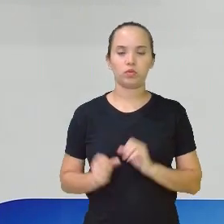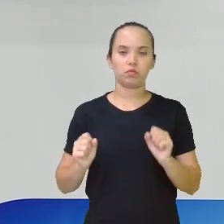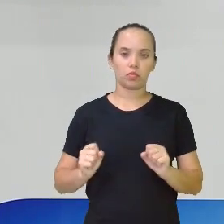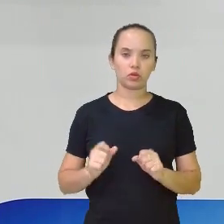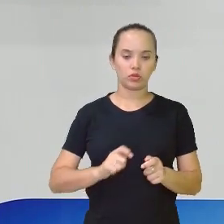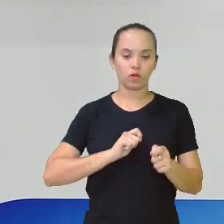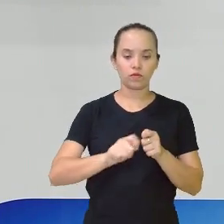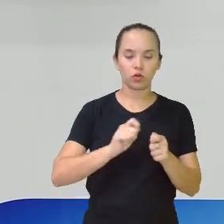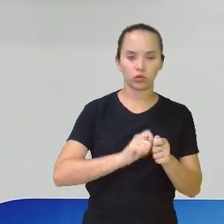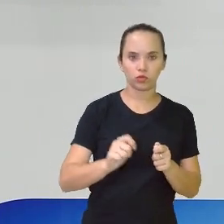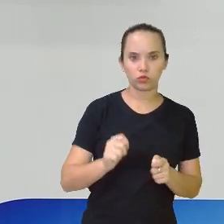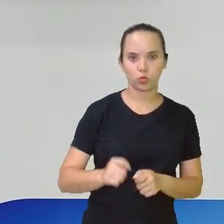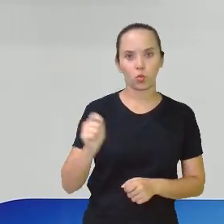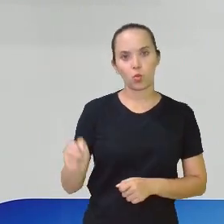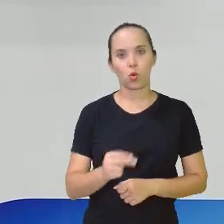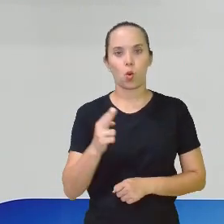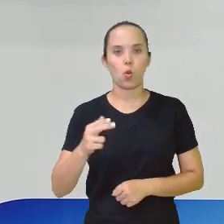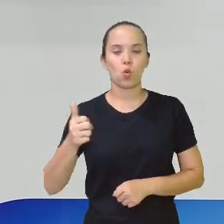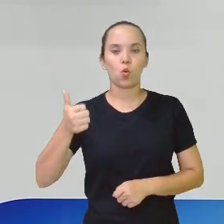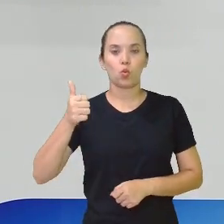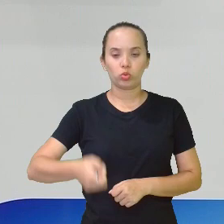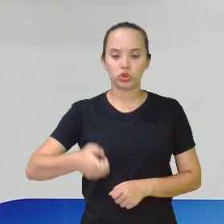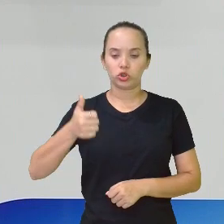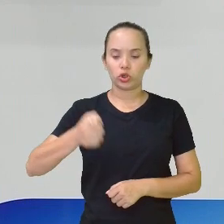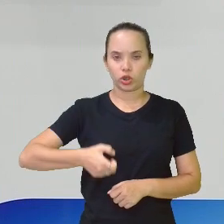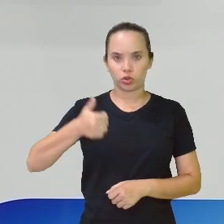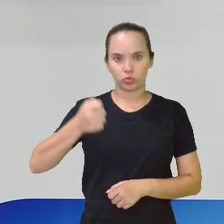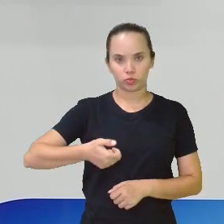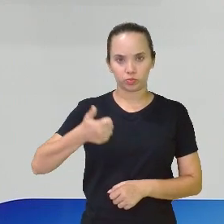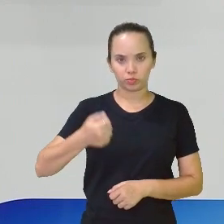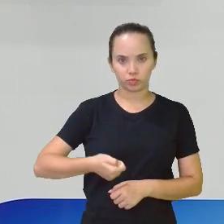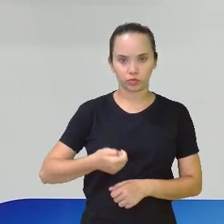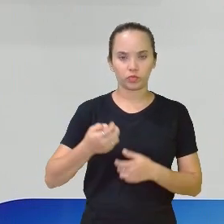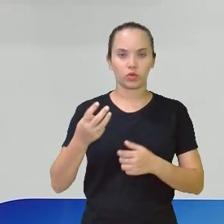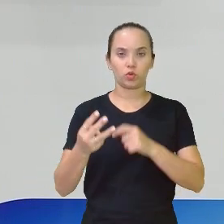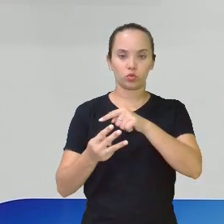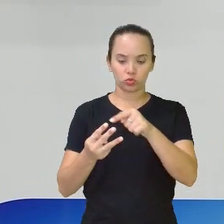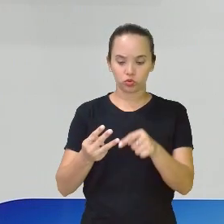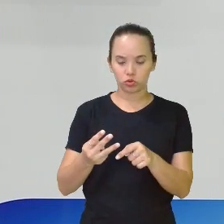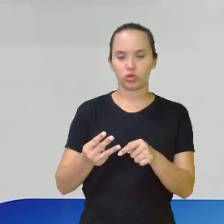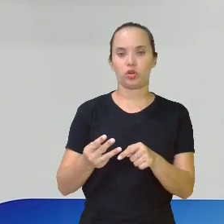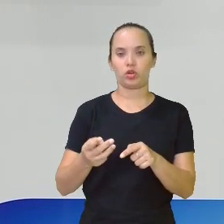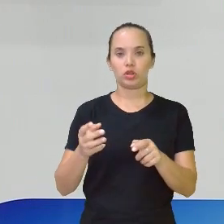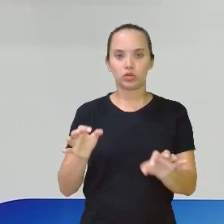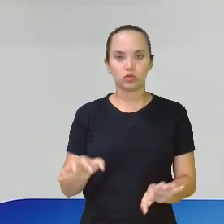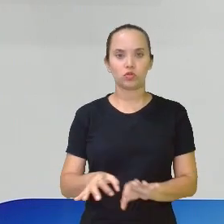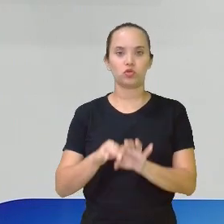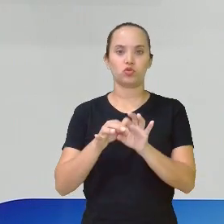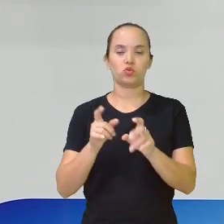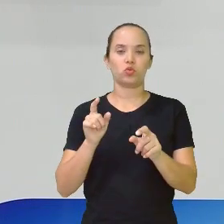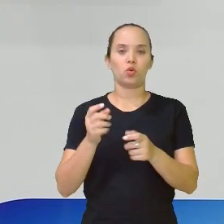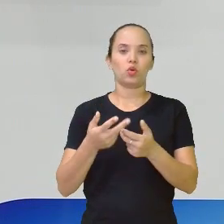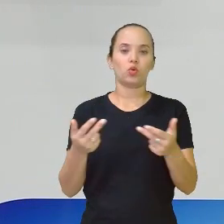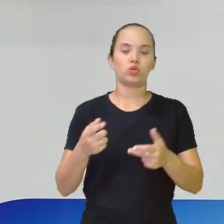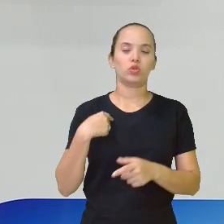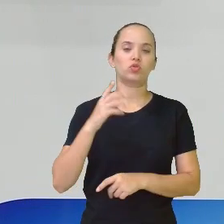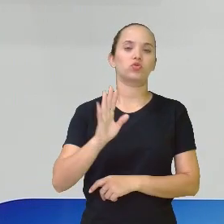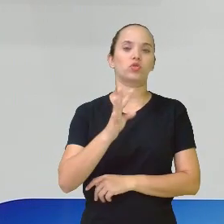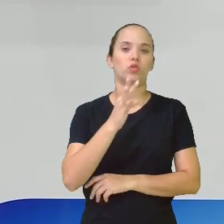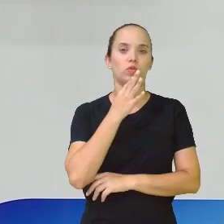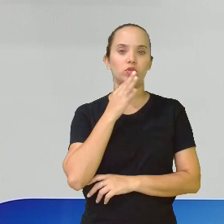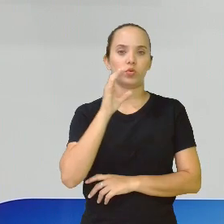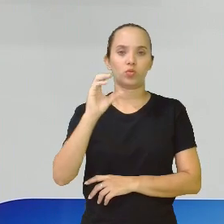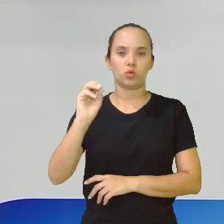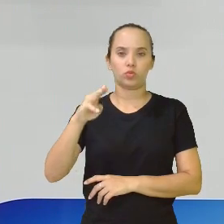fósforo, e é isso. Esses 3 elementos juntos formam o que a gente conhece de combustão.